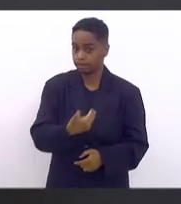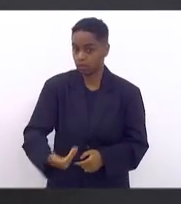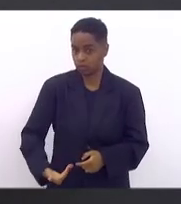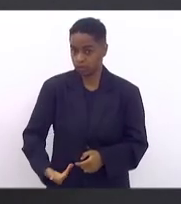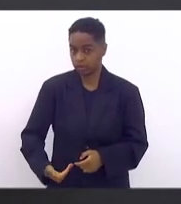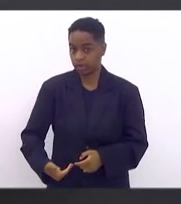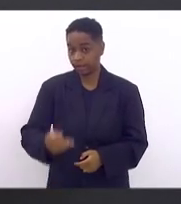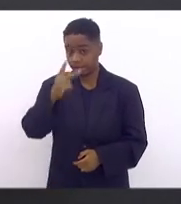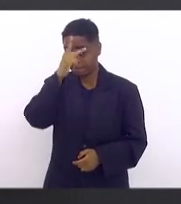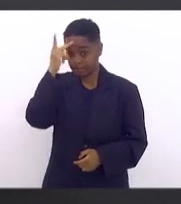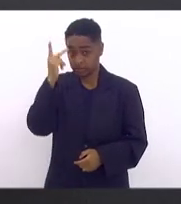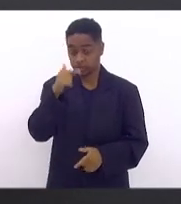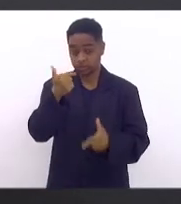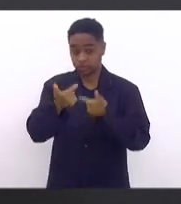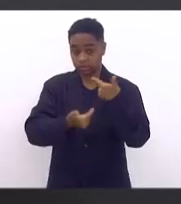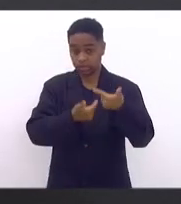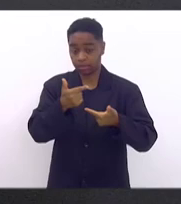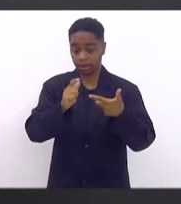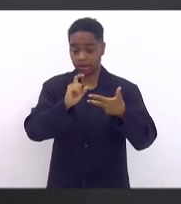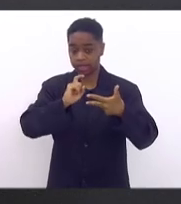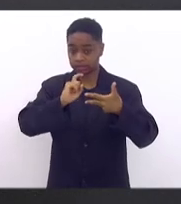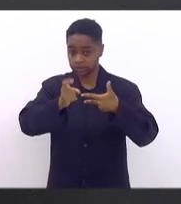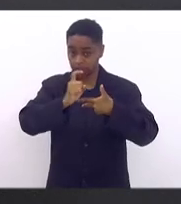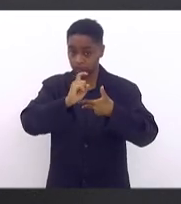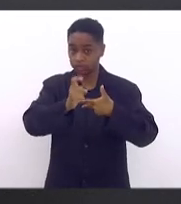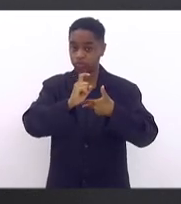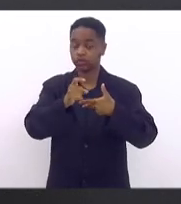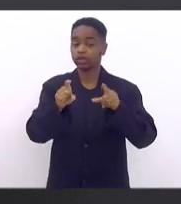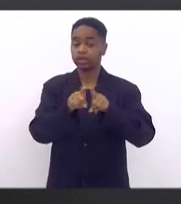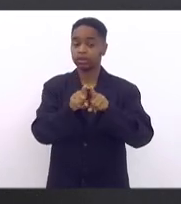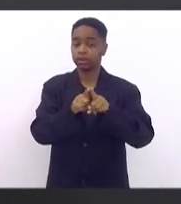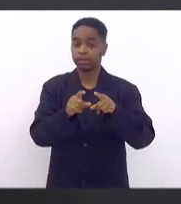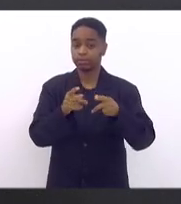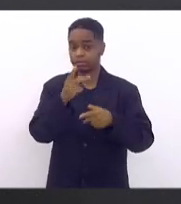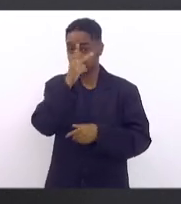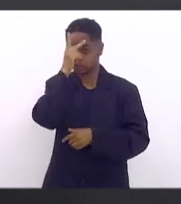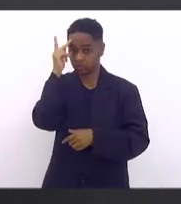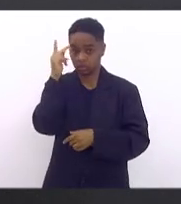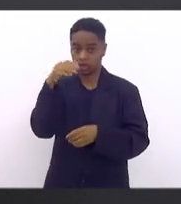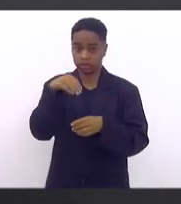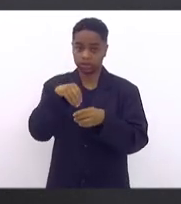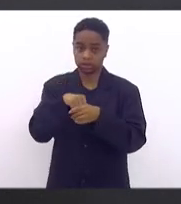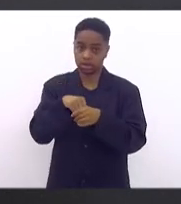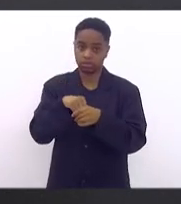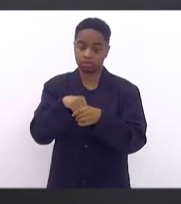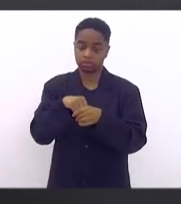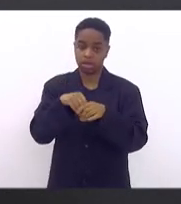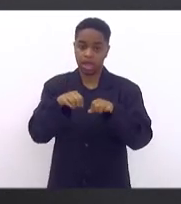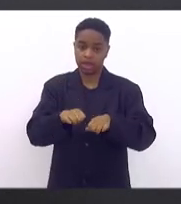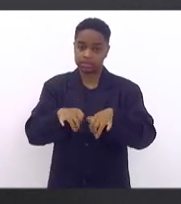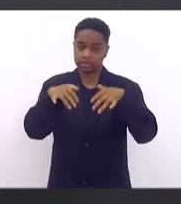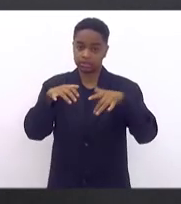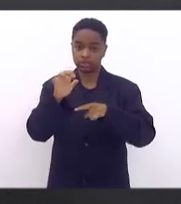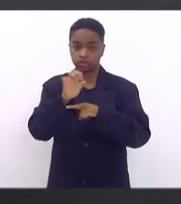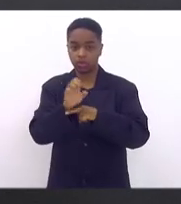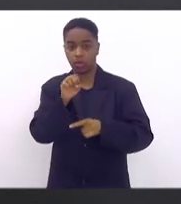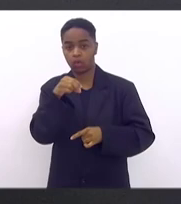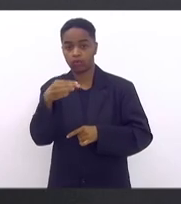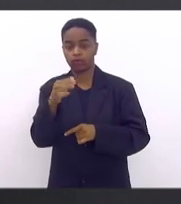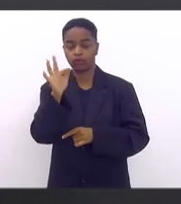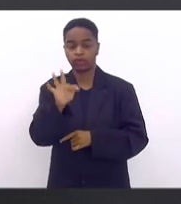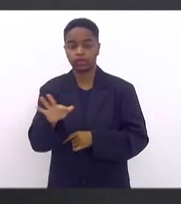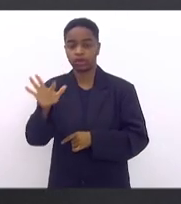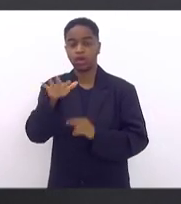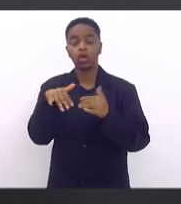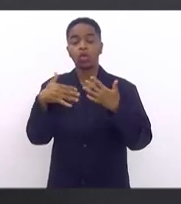quem ele que está no executivo e a quem está no parlamento, seja federal ou estadual, quais seriam as suas